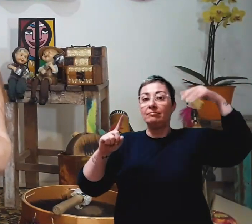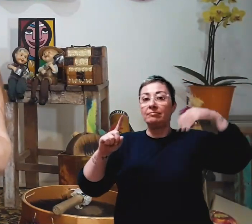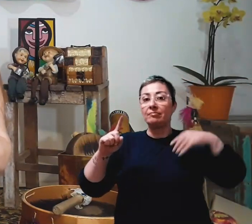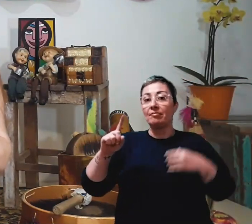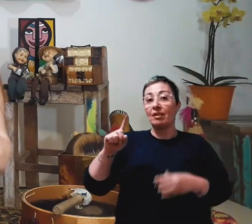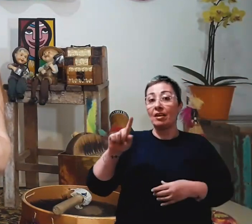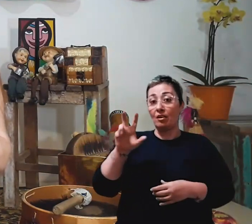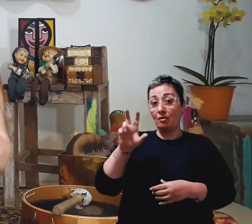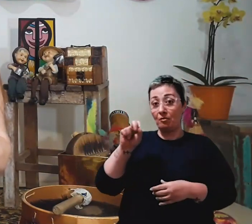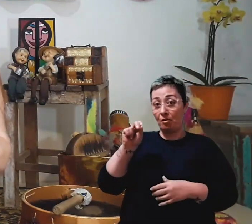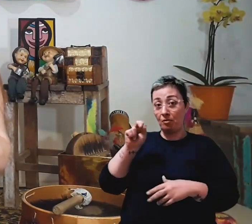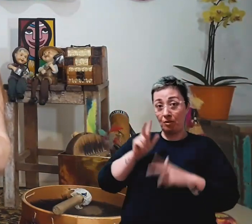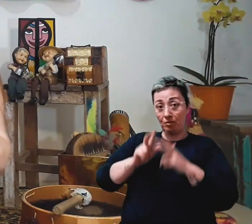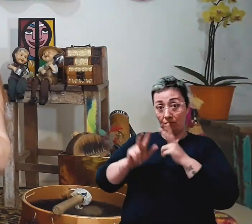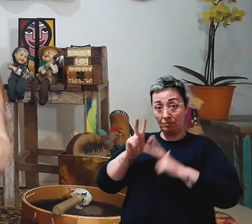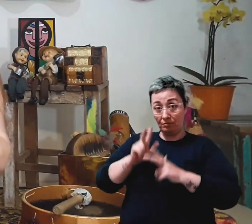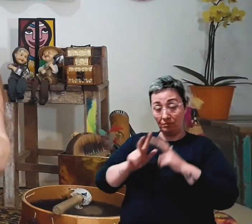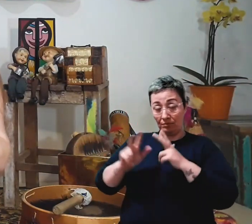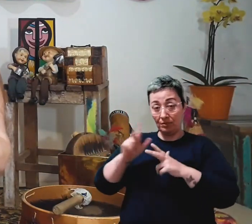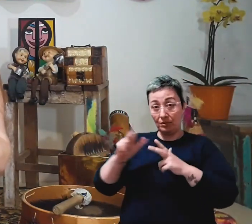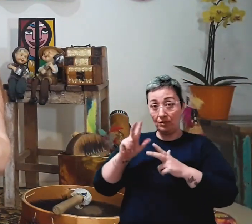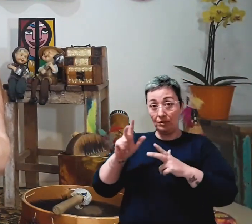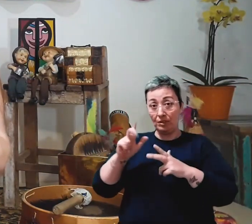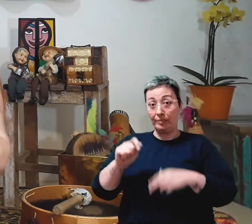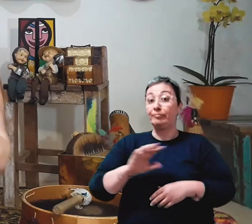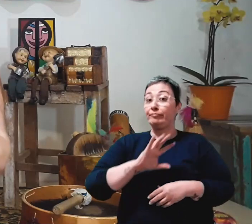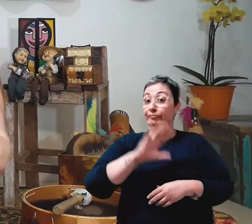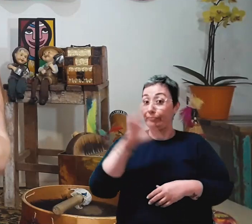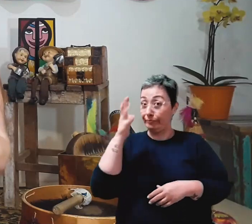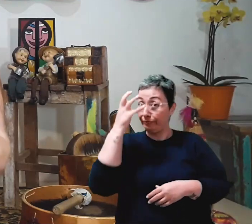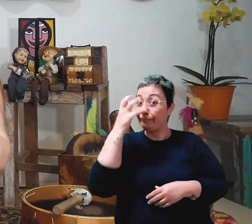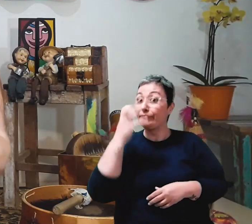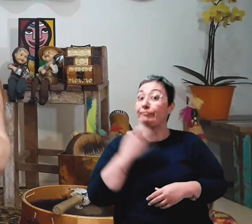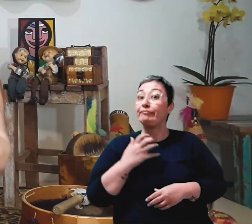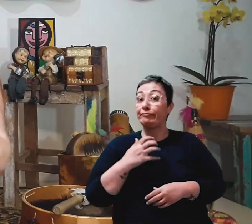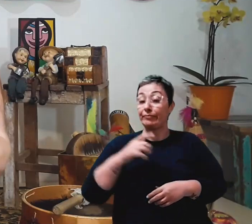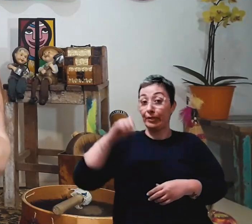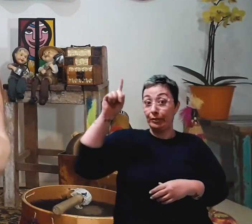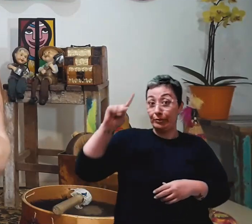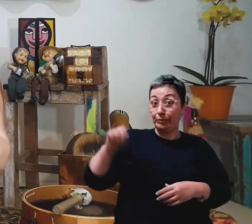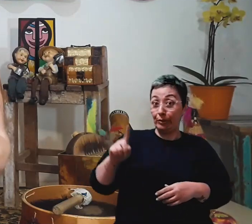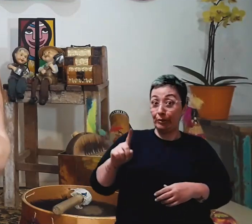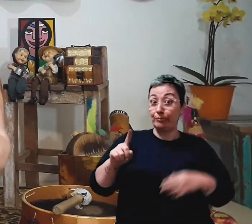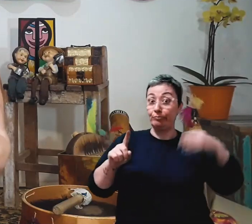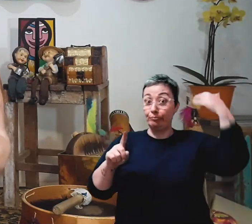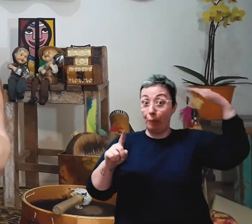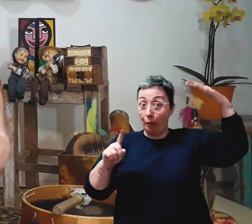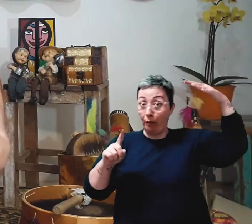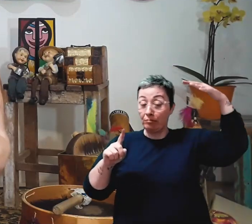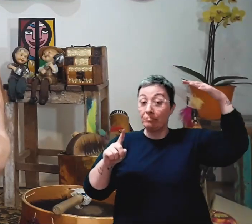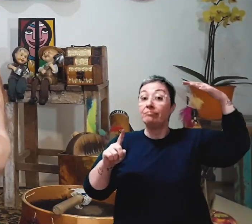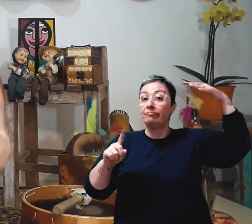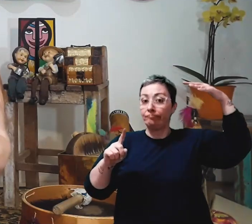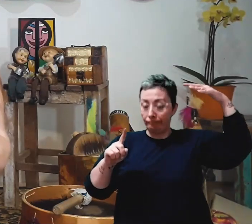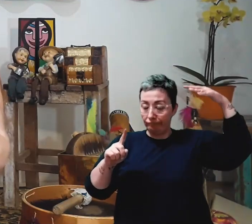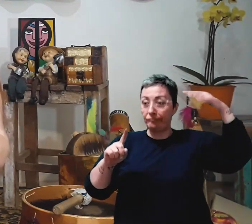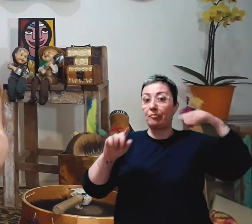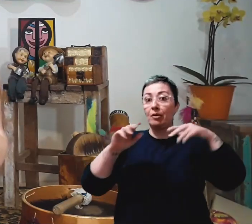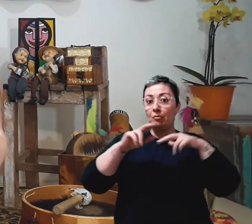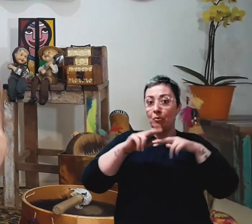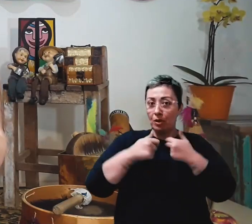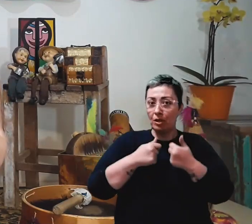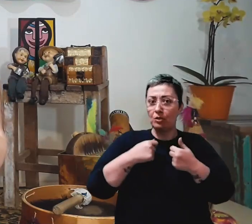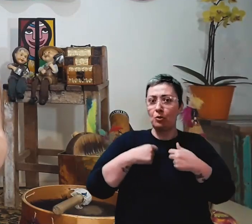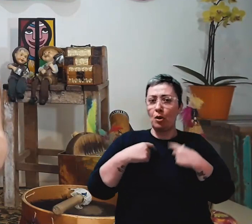Minha avó me contava que era um caso muito sério quando o raio trovejava. Por isso, quando ouço